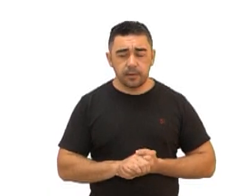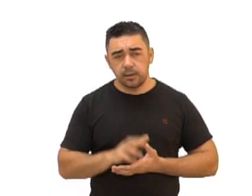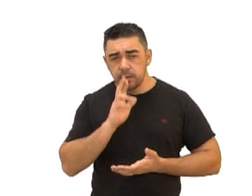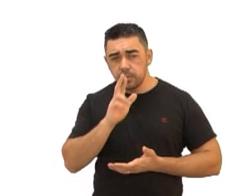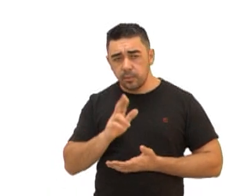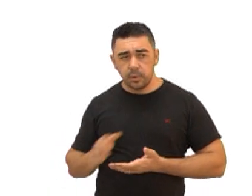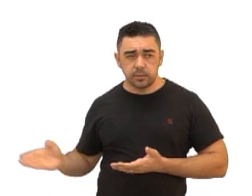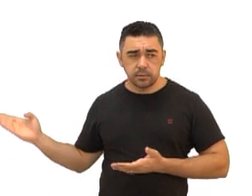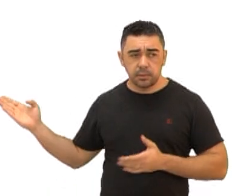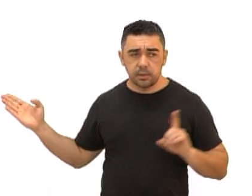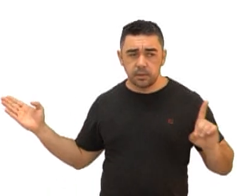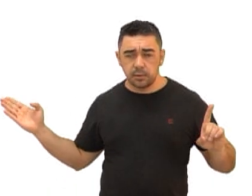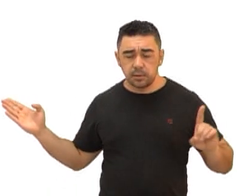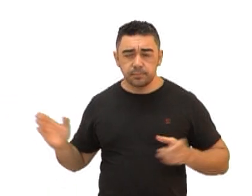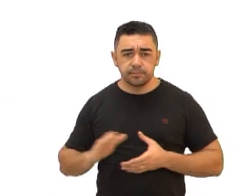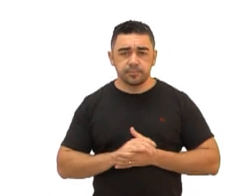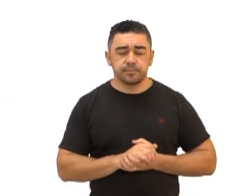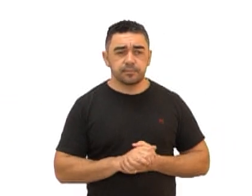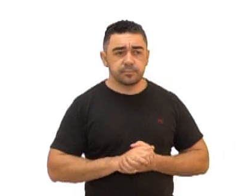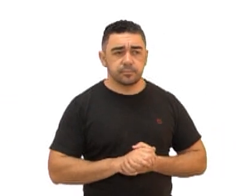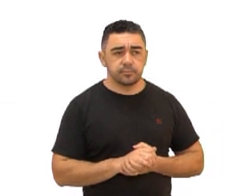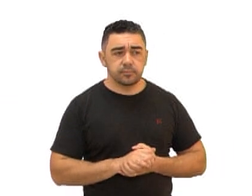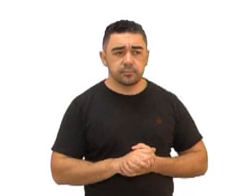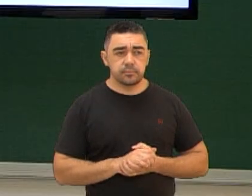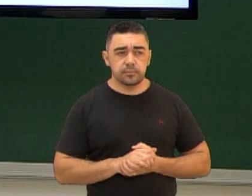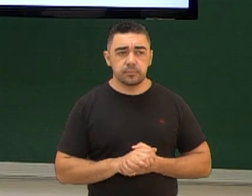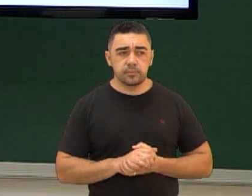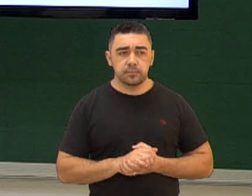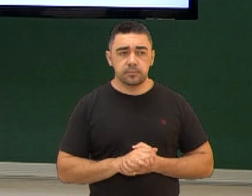Então, tá aí 240 microcoulombs.